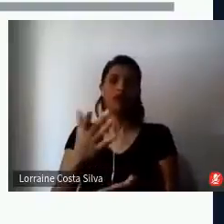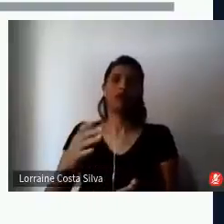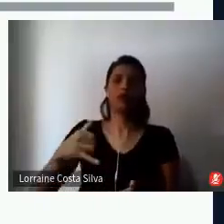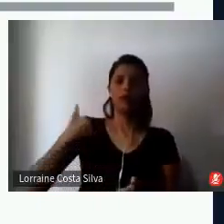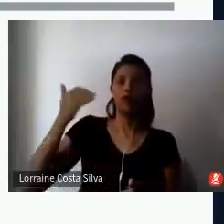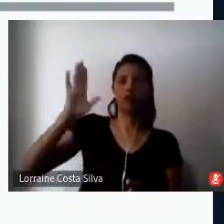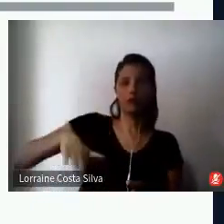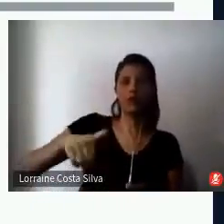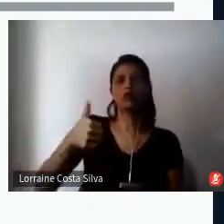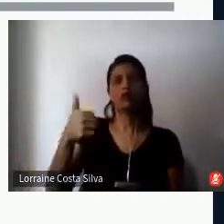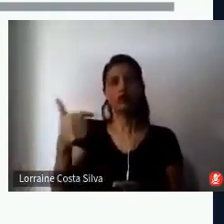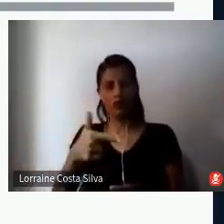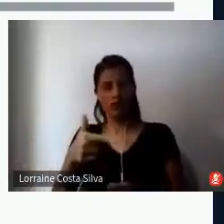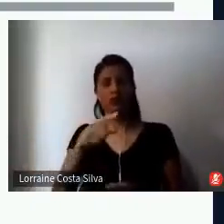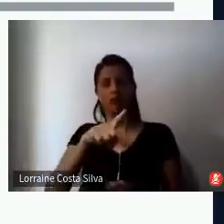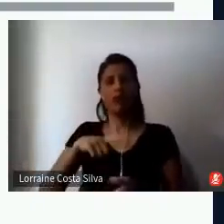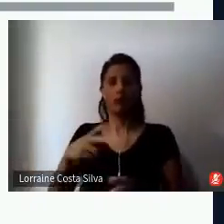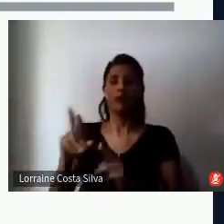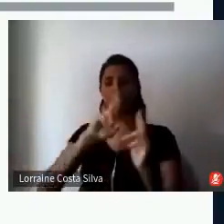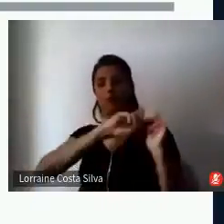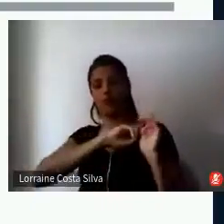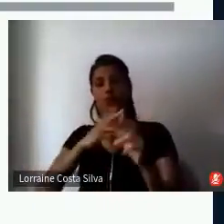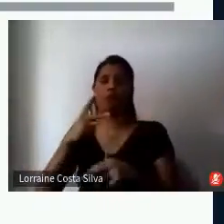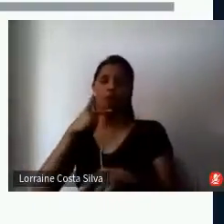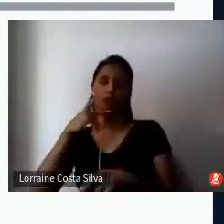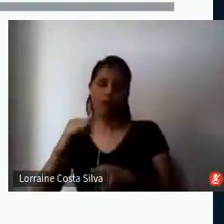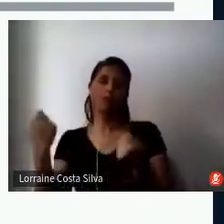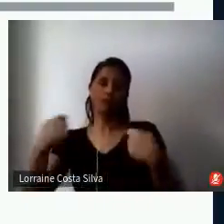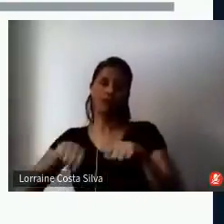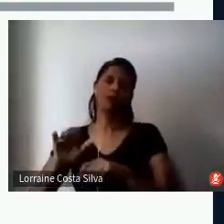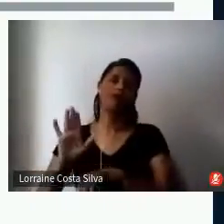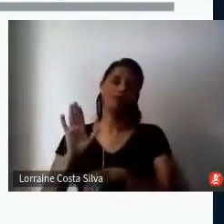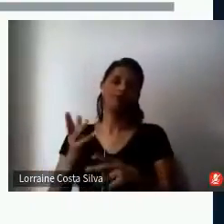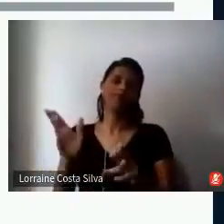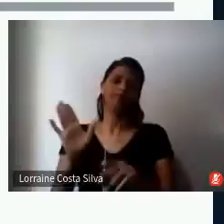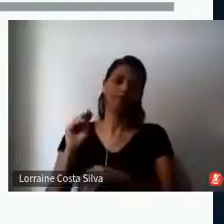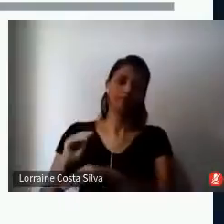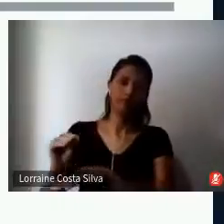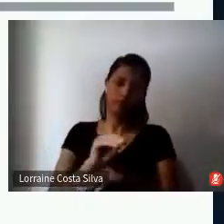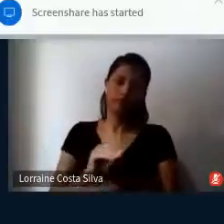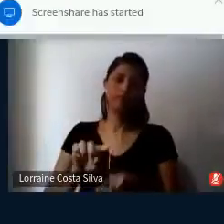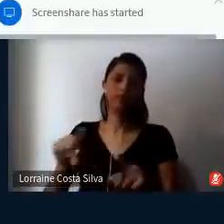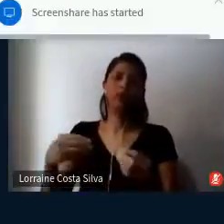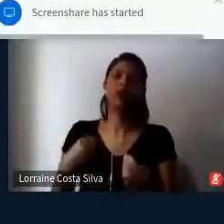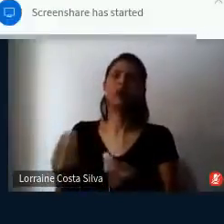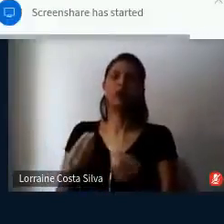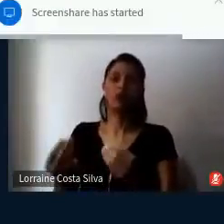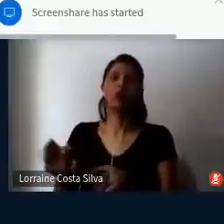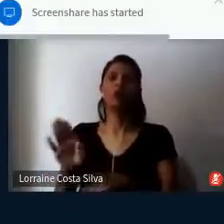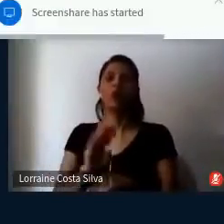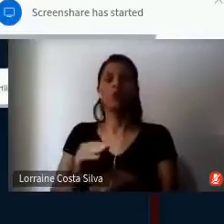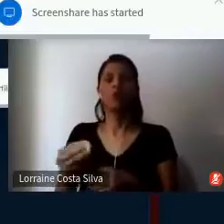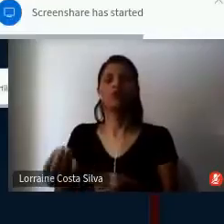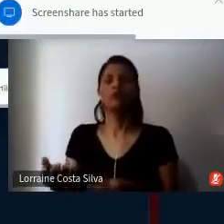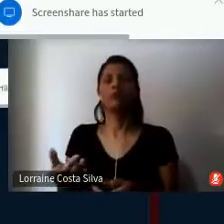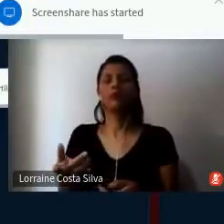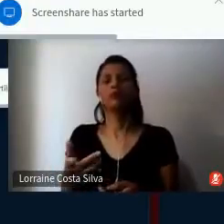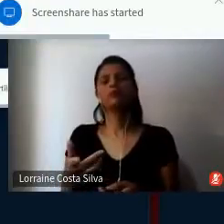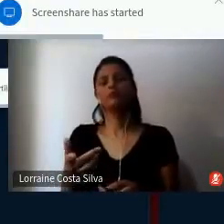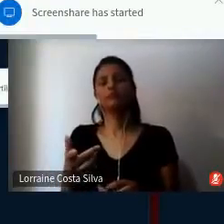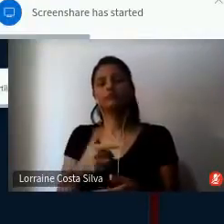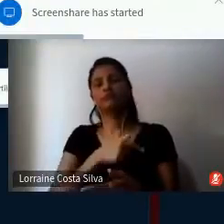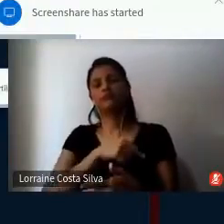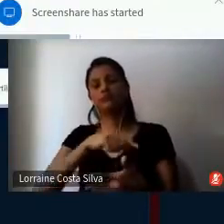etc. Efeitos estressores e protetivos dessa assistência de pais no ensino remoto. Com isso,